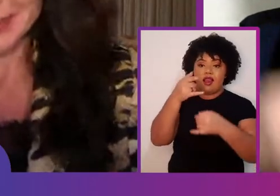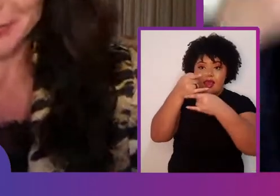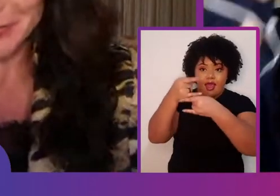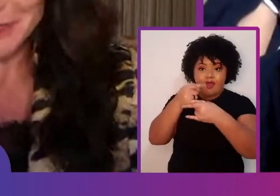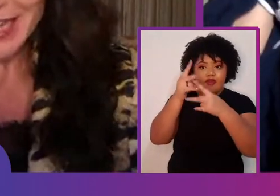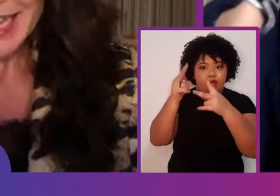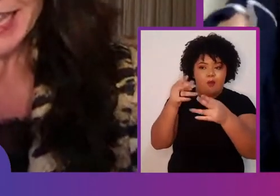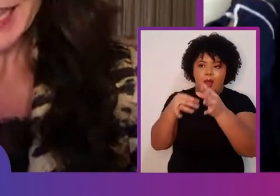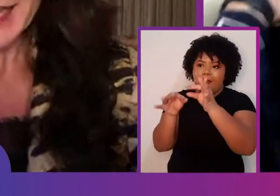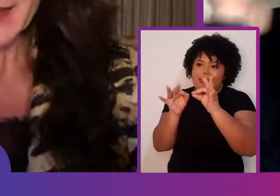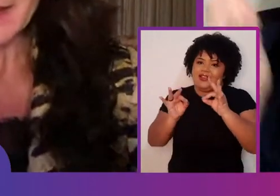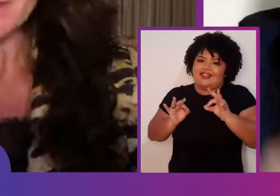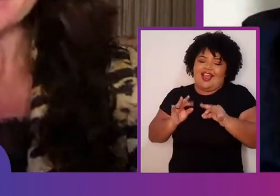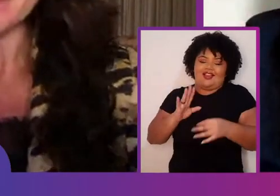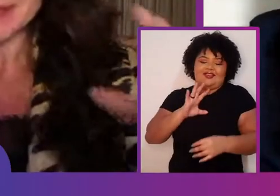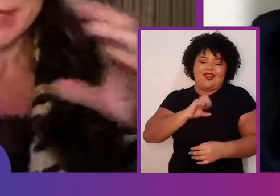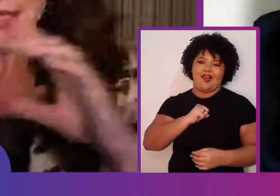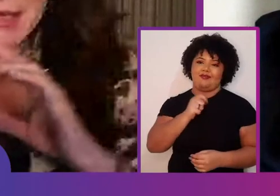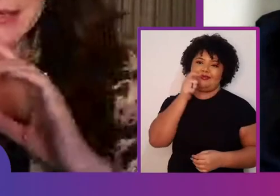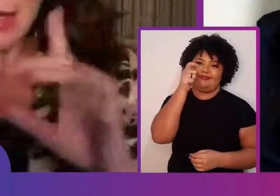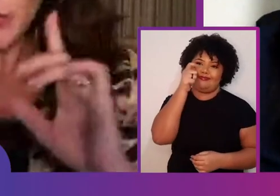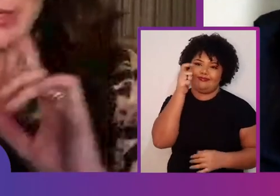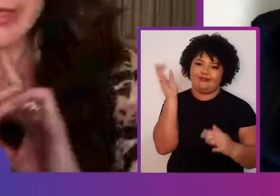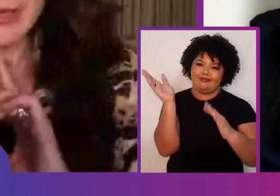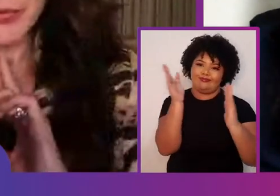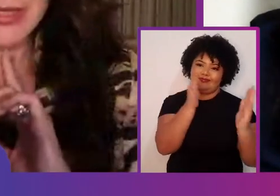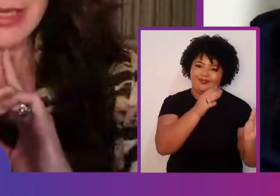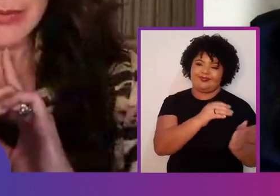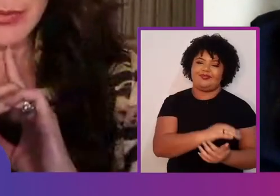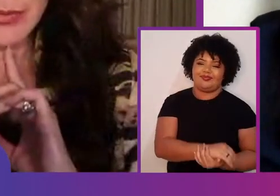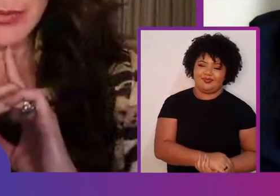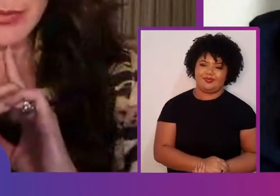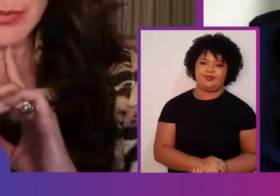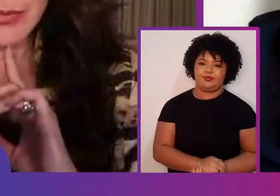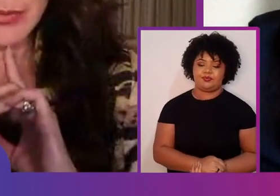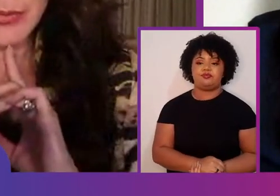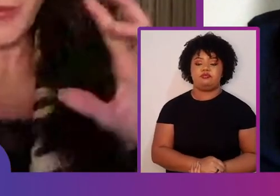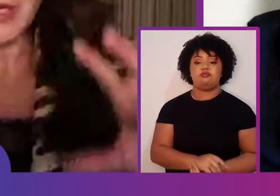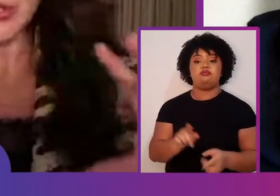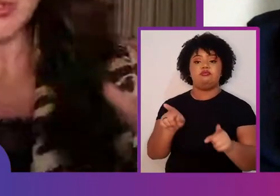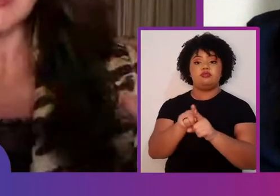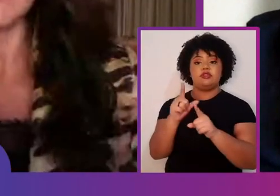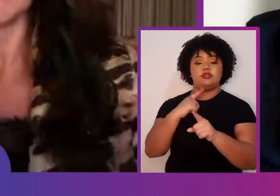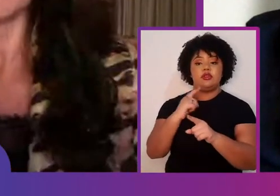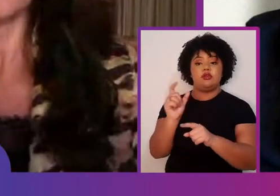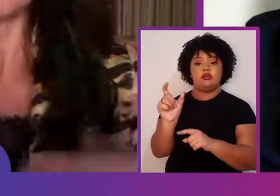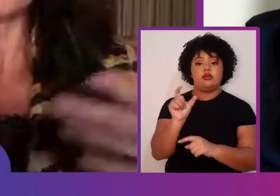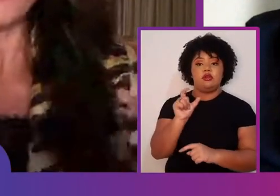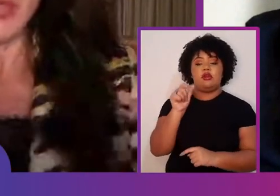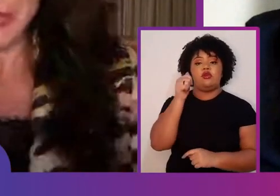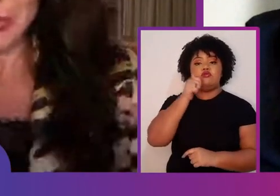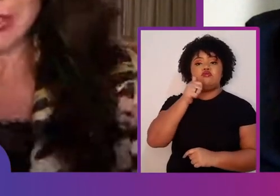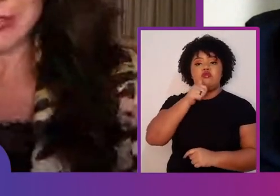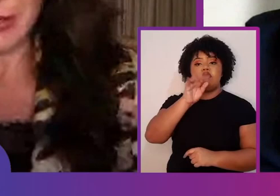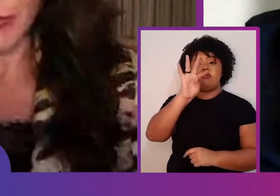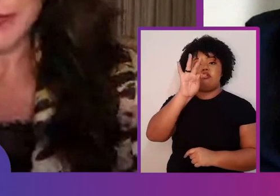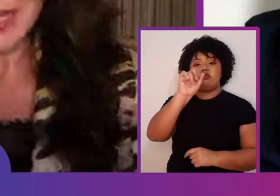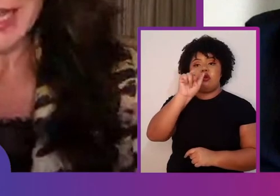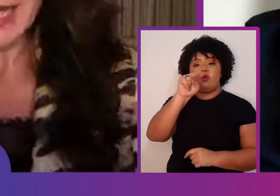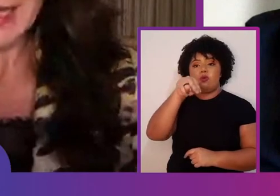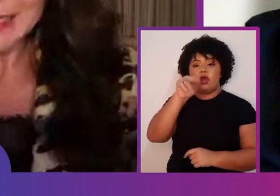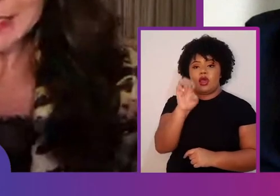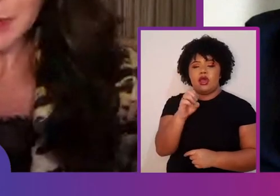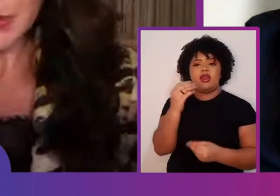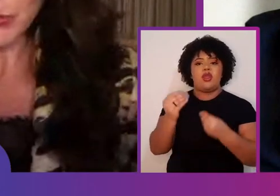amando fazer, viu? Tem a Tauane aqui, por exemplo, perguntou como é que a gente lida com a